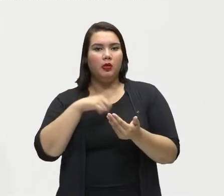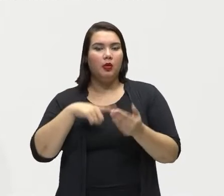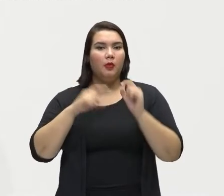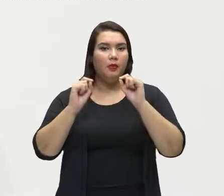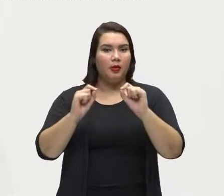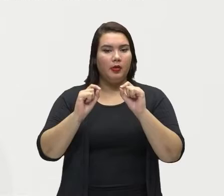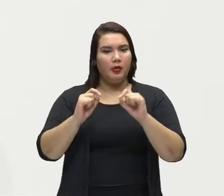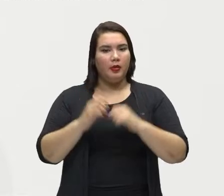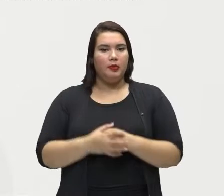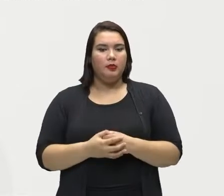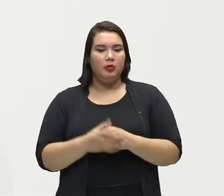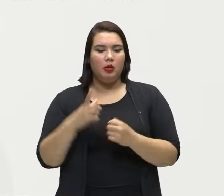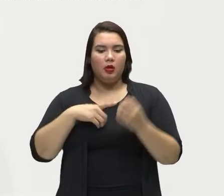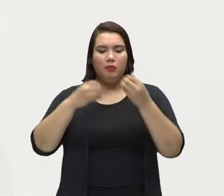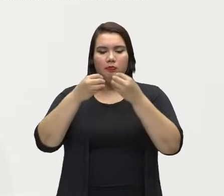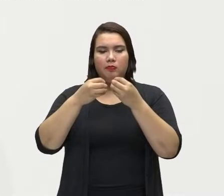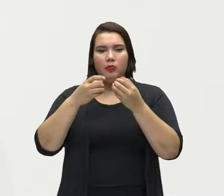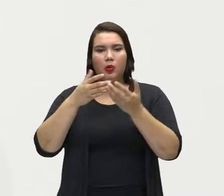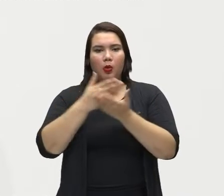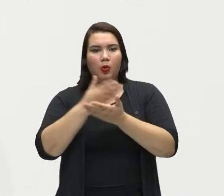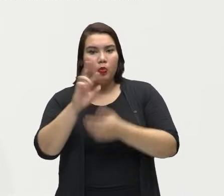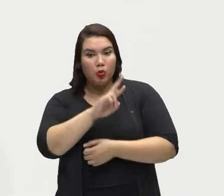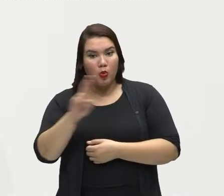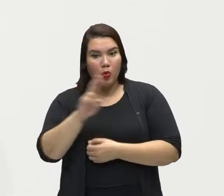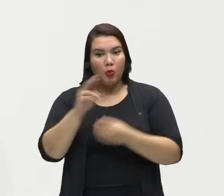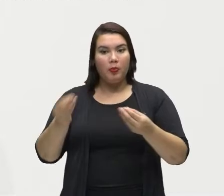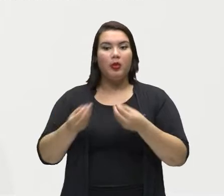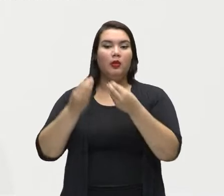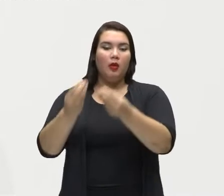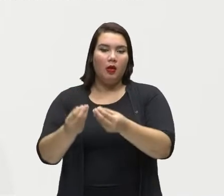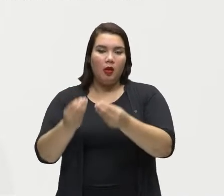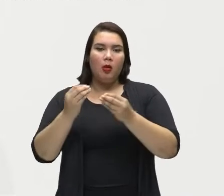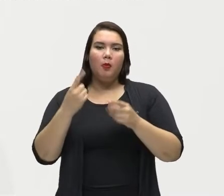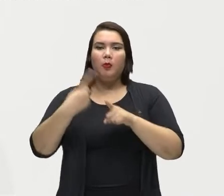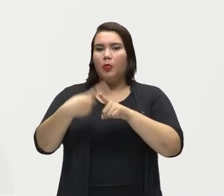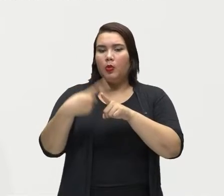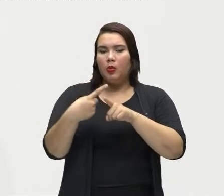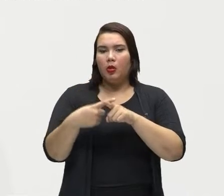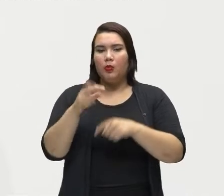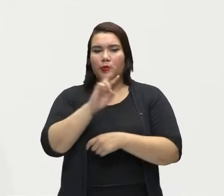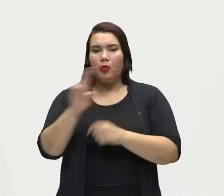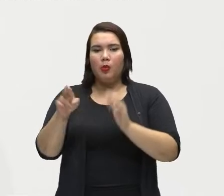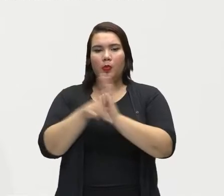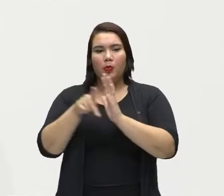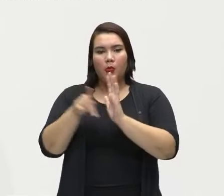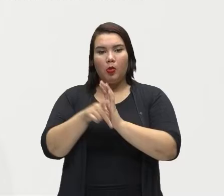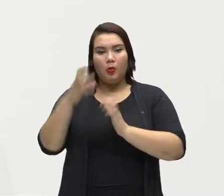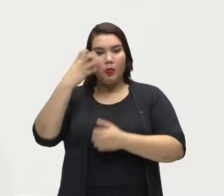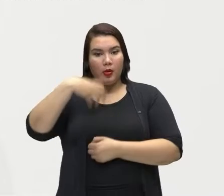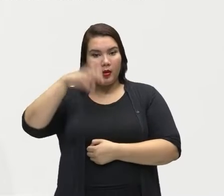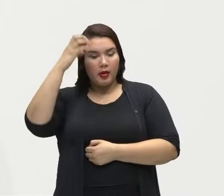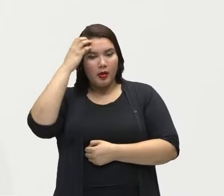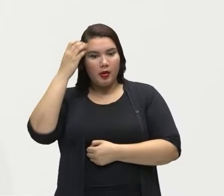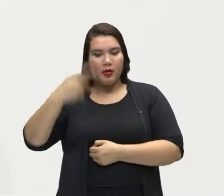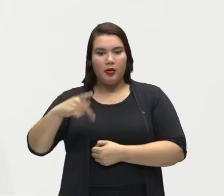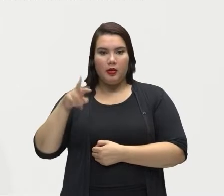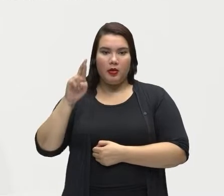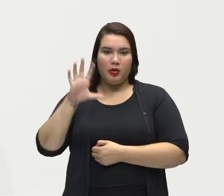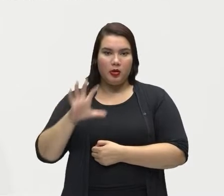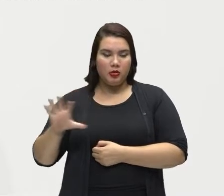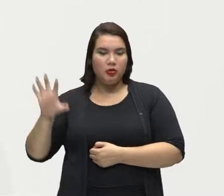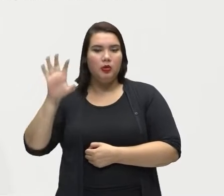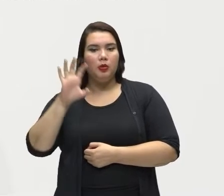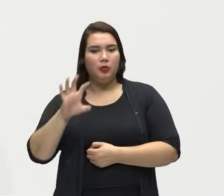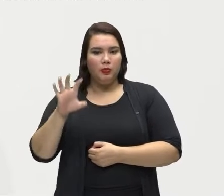acabar dando este nome de Gana por causa do nome do imperador da região